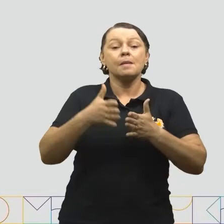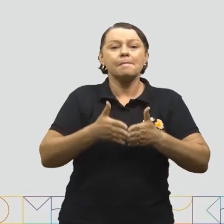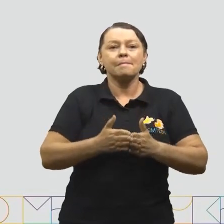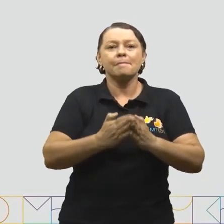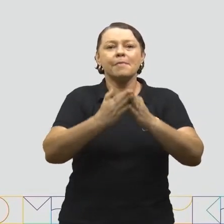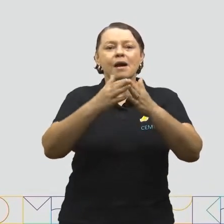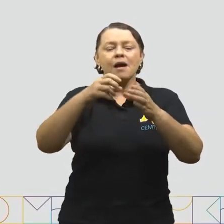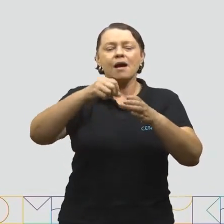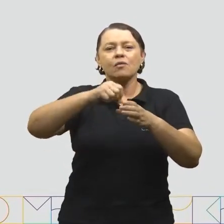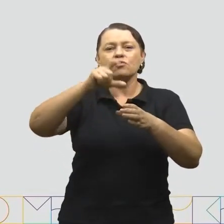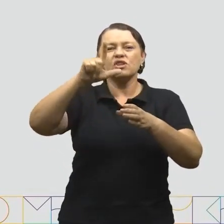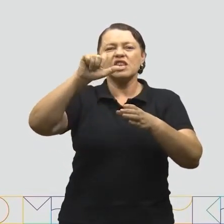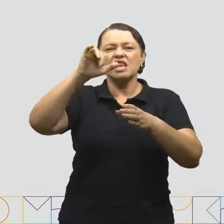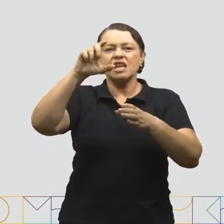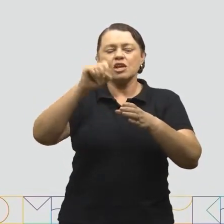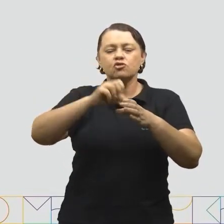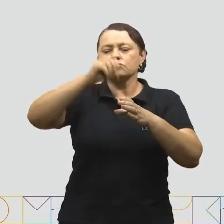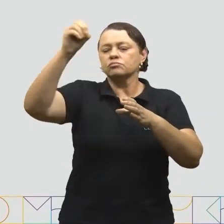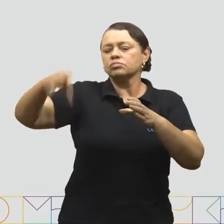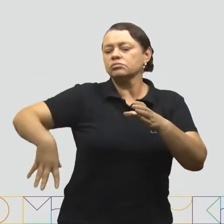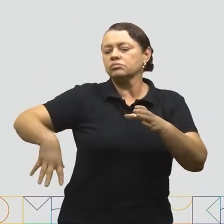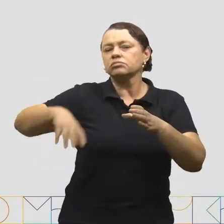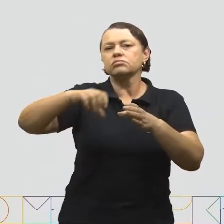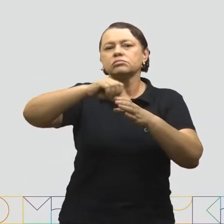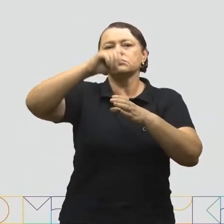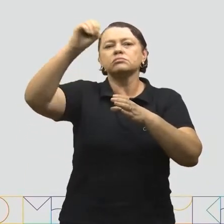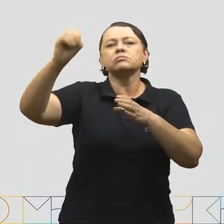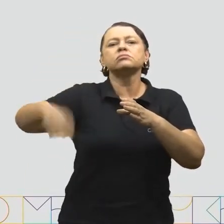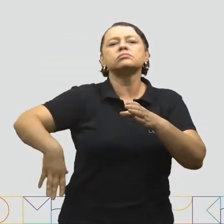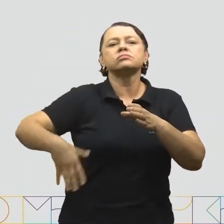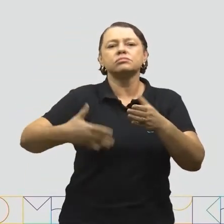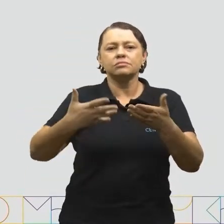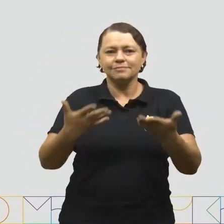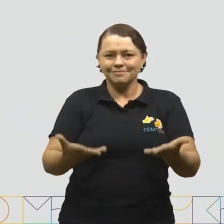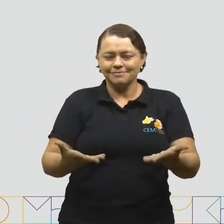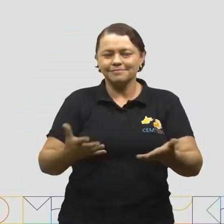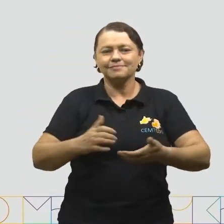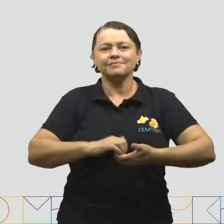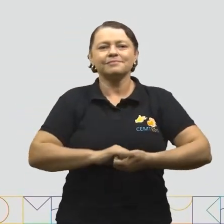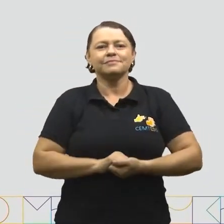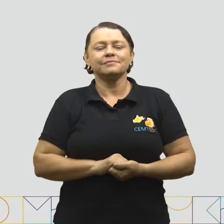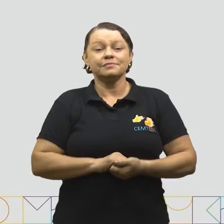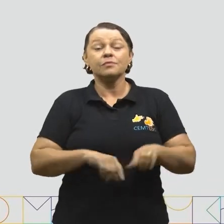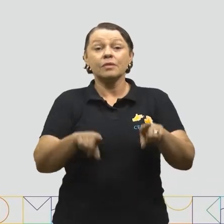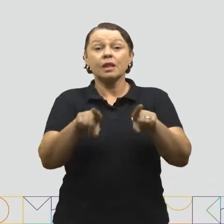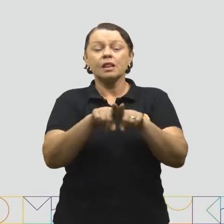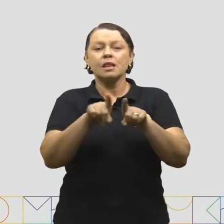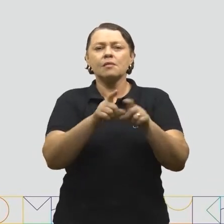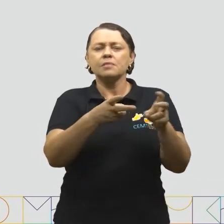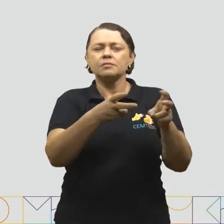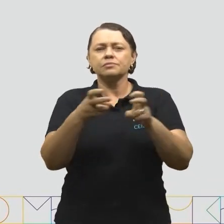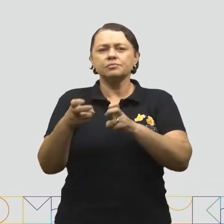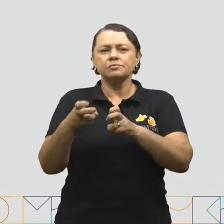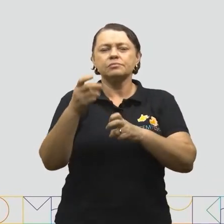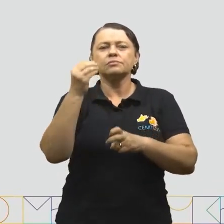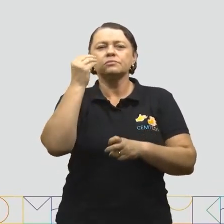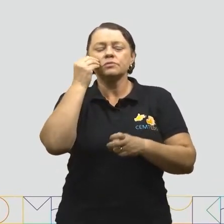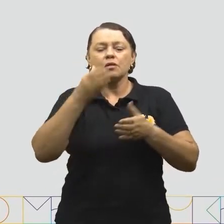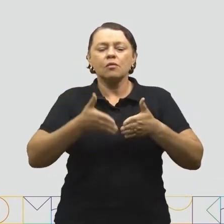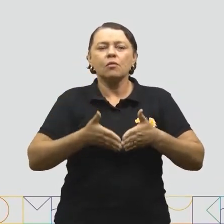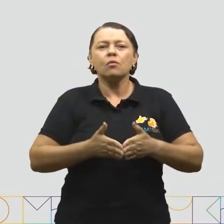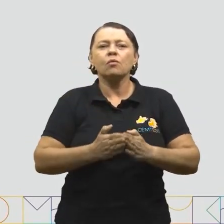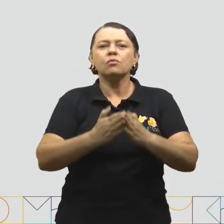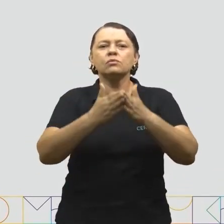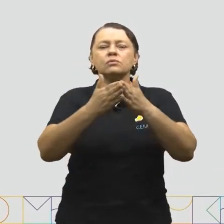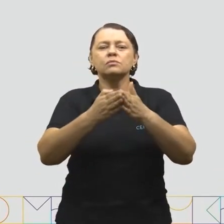embarcações como estas, que frequentam o porto, aqui de Manaus. podemos observar muitos barcos que estão trazendo